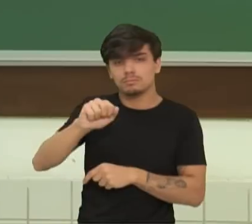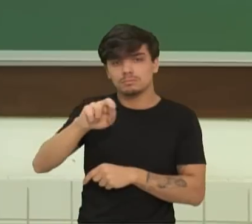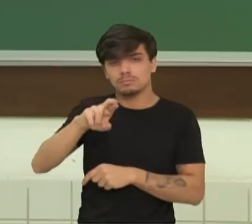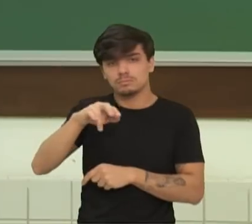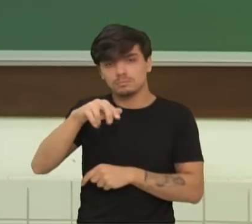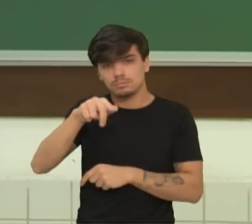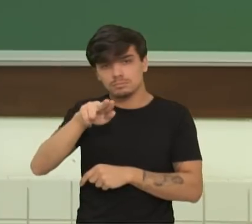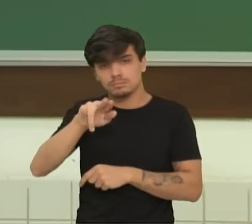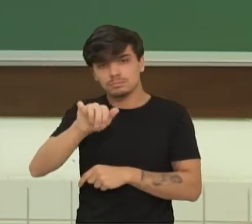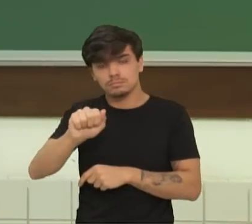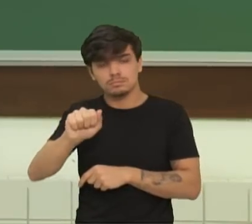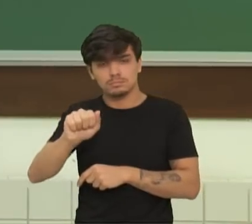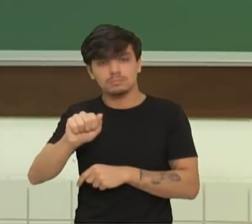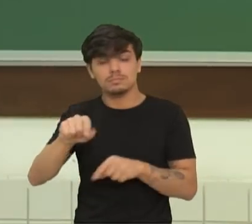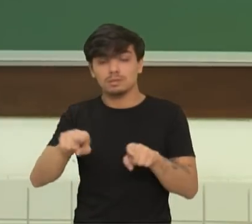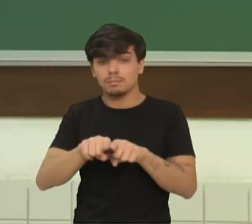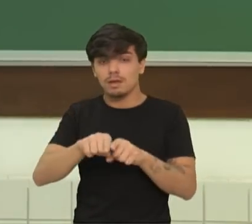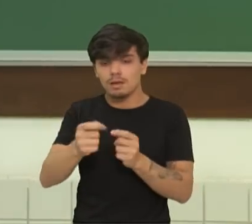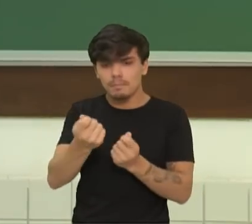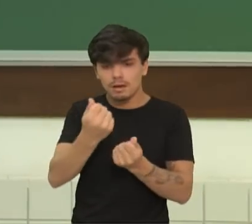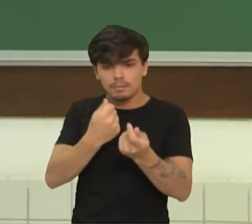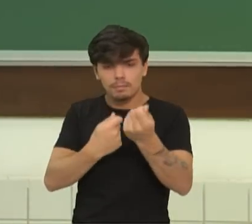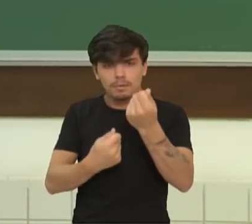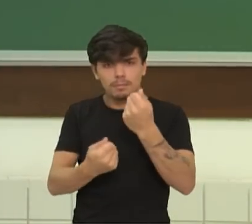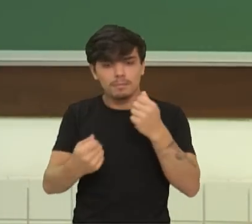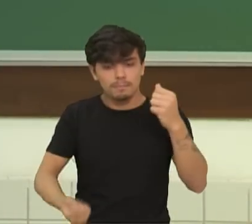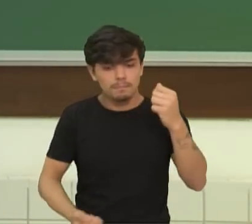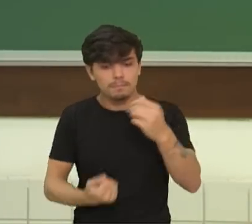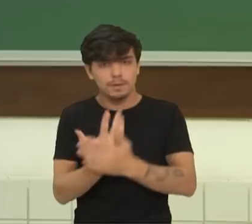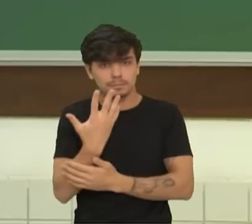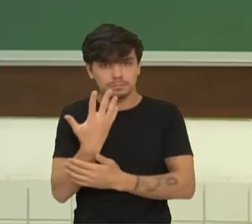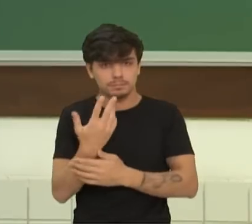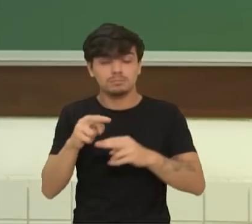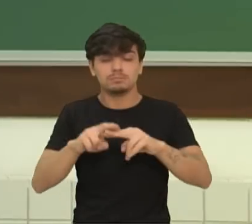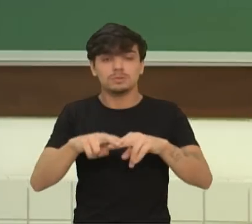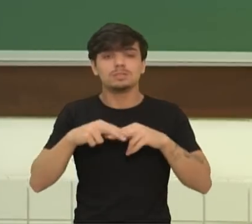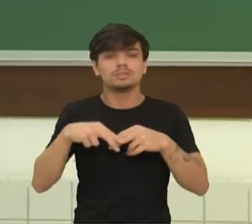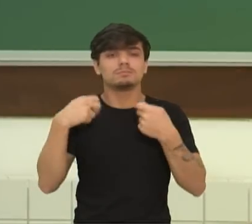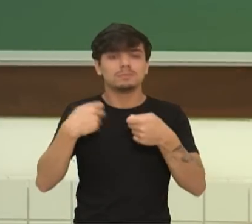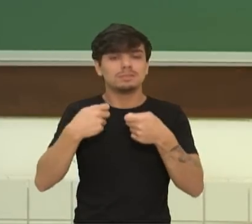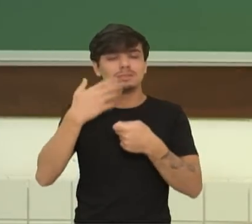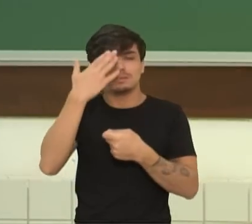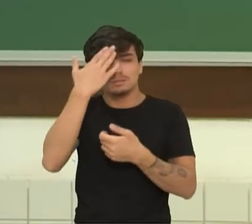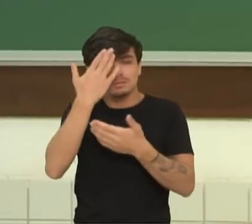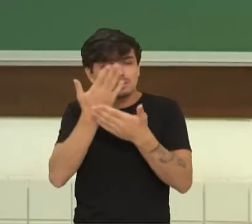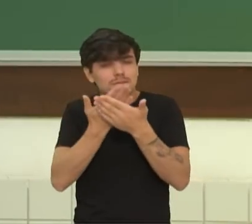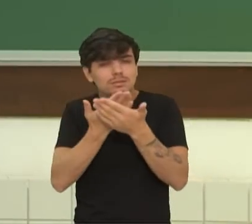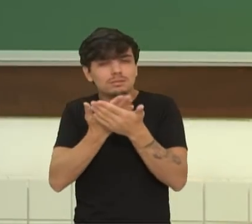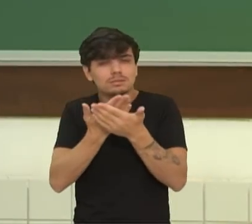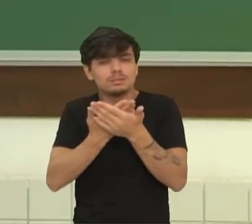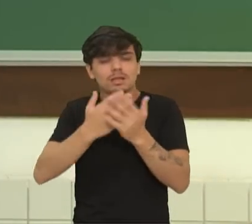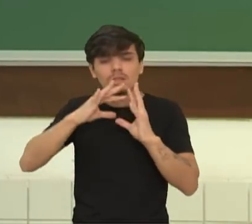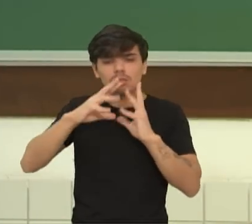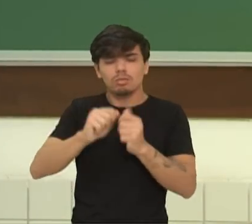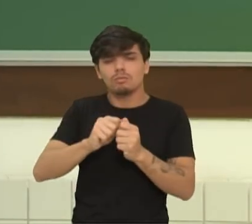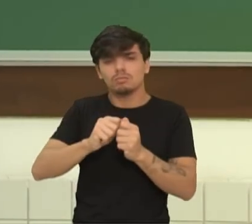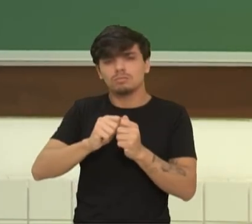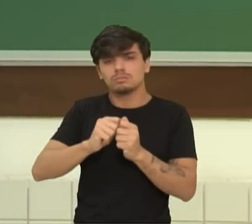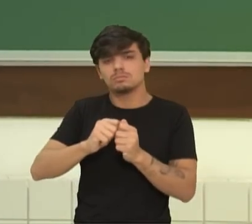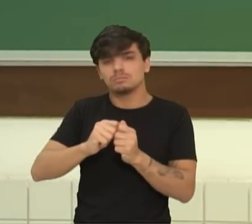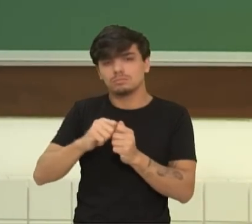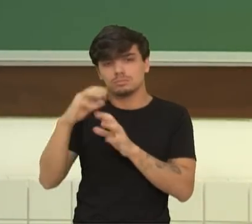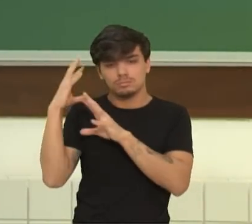o mercantilismo surgiu. Por isso que nós temos que aprender e relembrar de tudo um pouquinho para dar continuação ao nosso